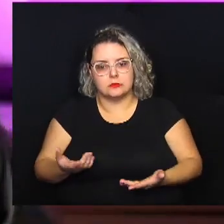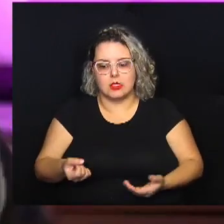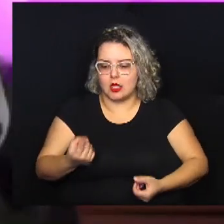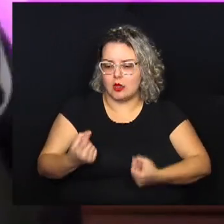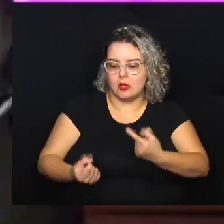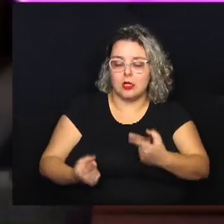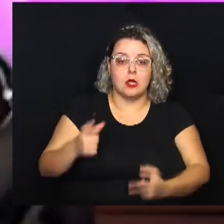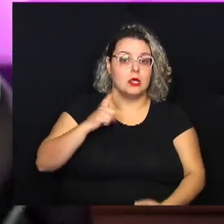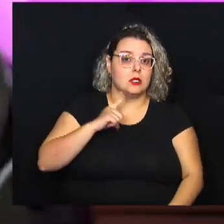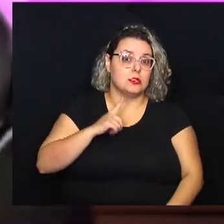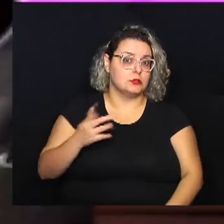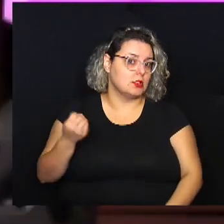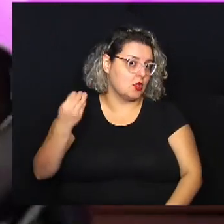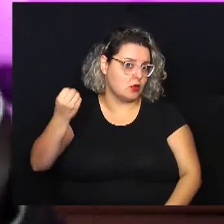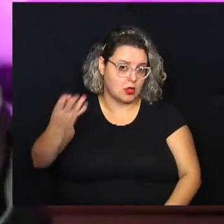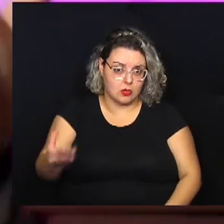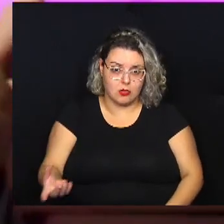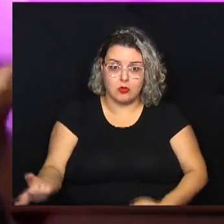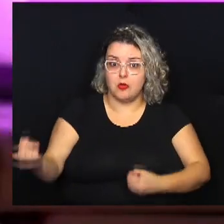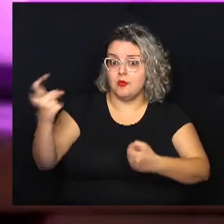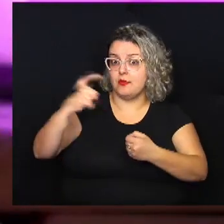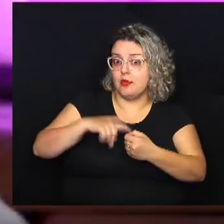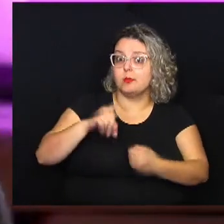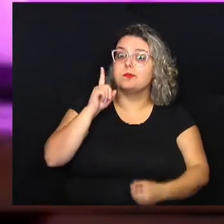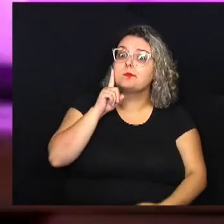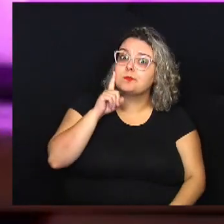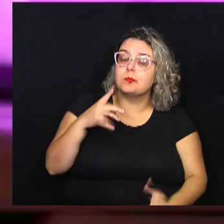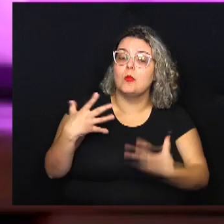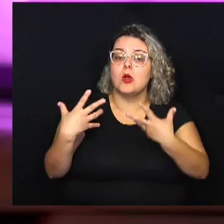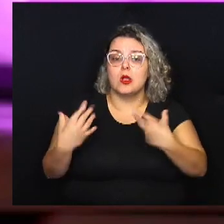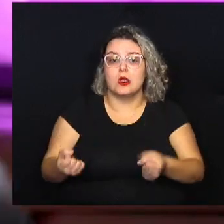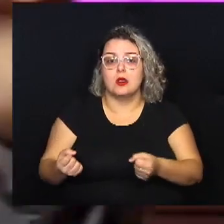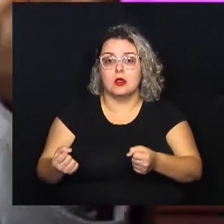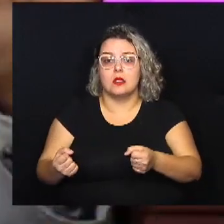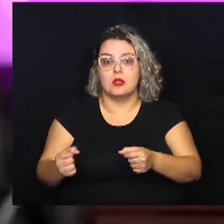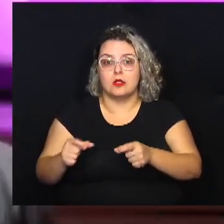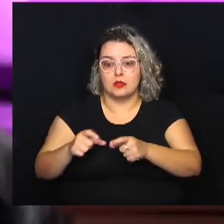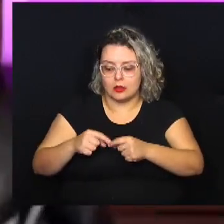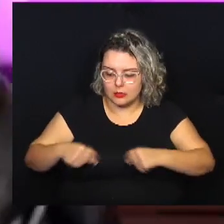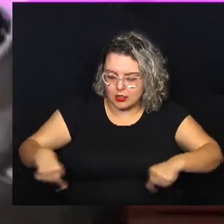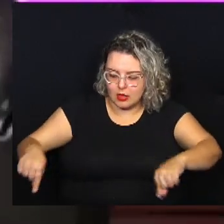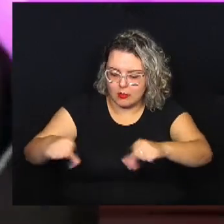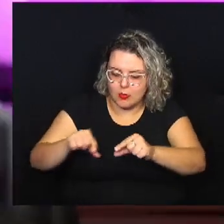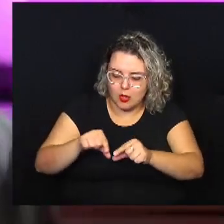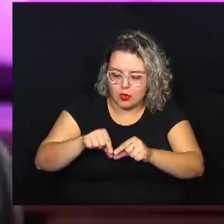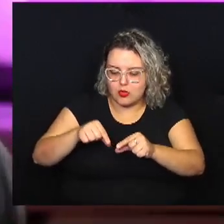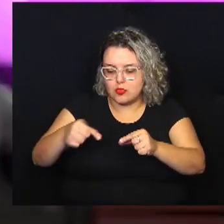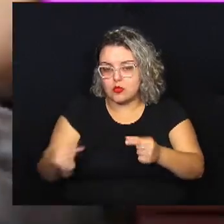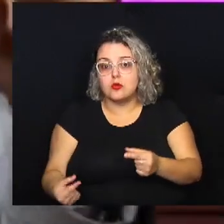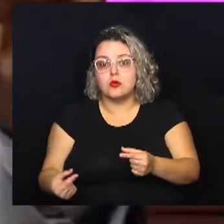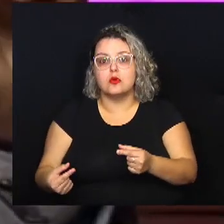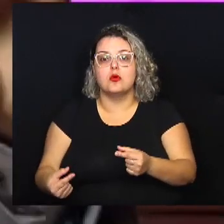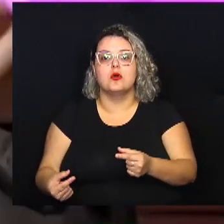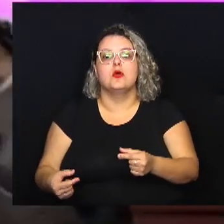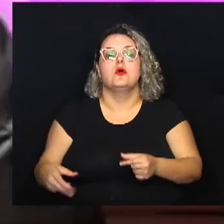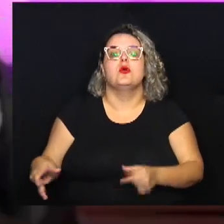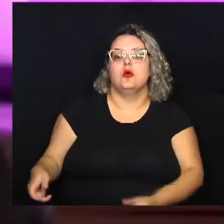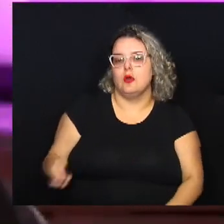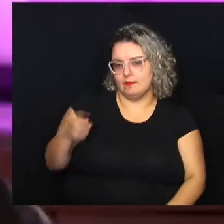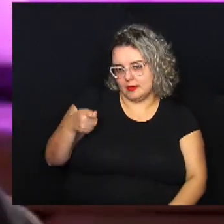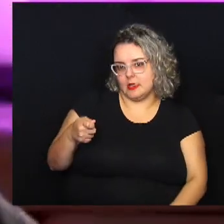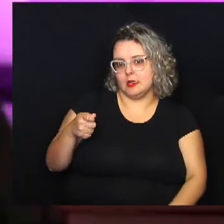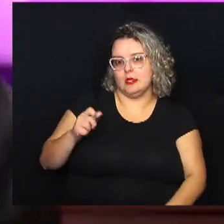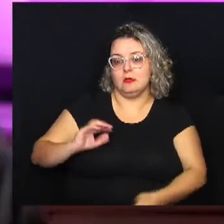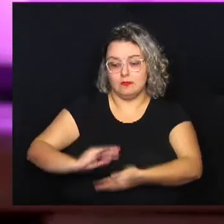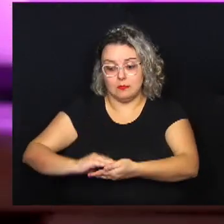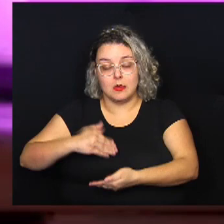tenha viajado, voltando dos Estados Unidos, recebeu na mala uma etiquetinha ali, um brinde de que sua mala havia sido